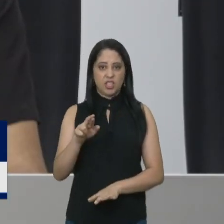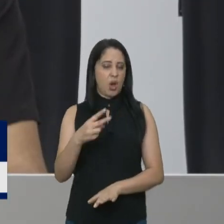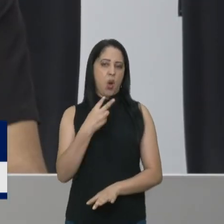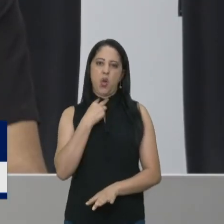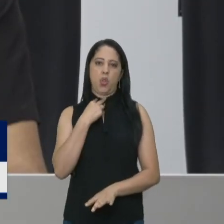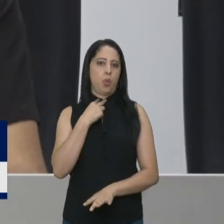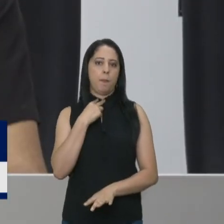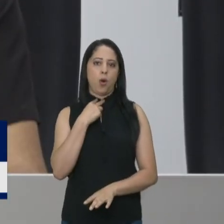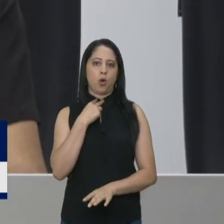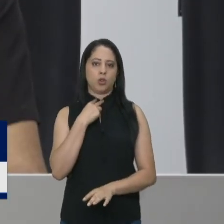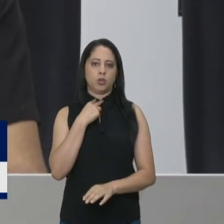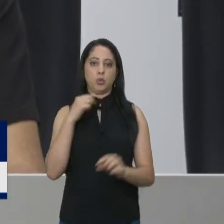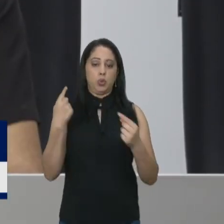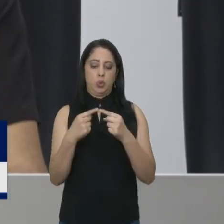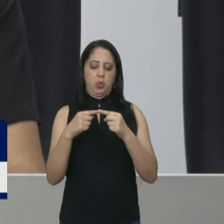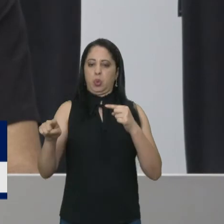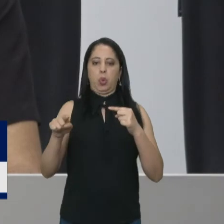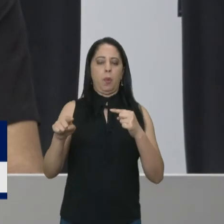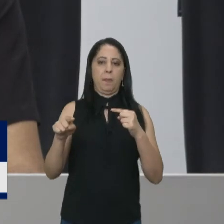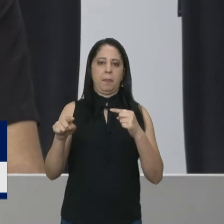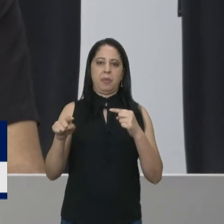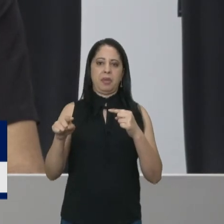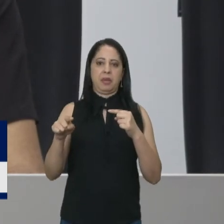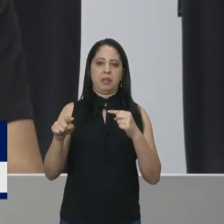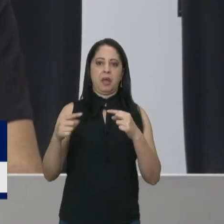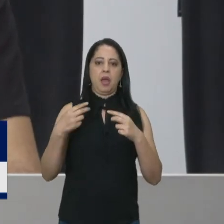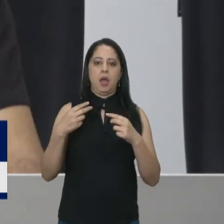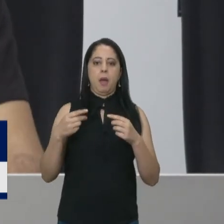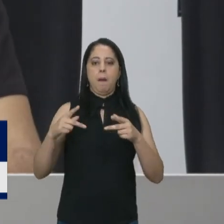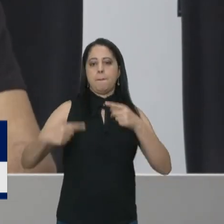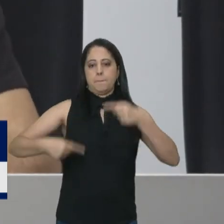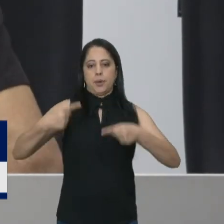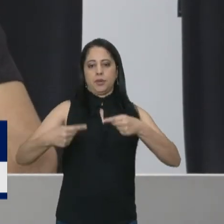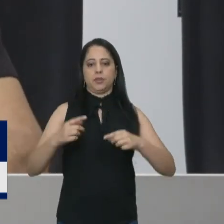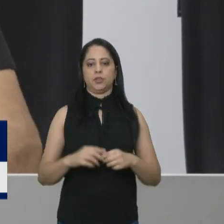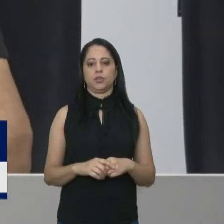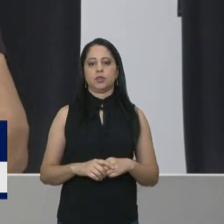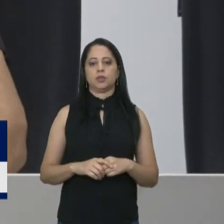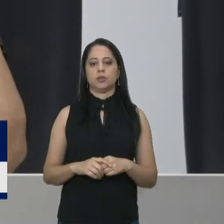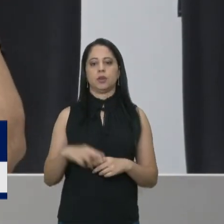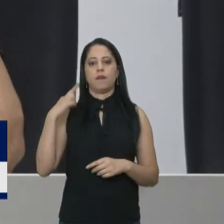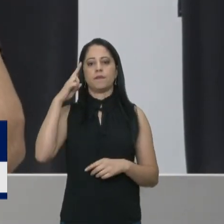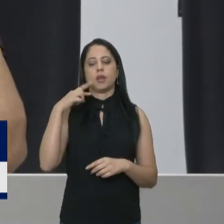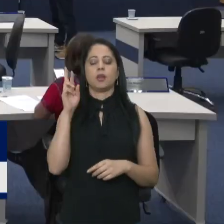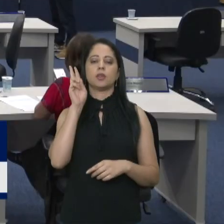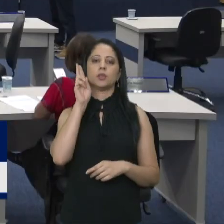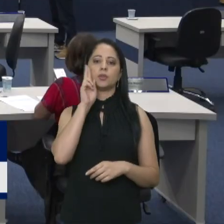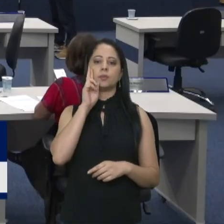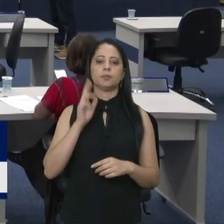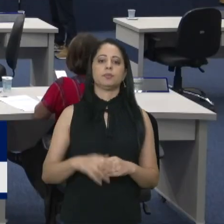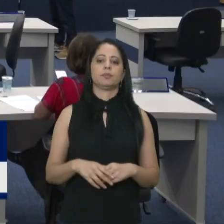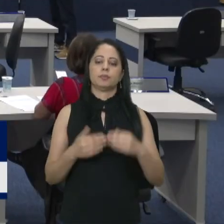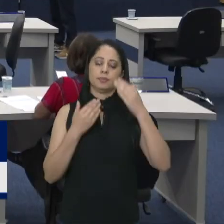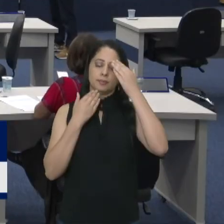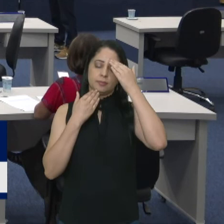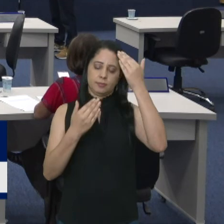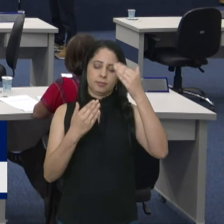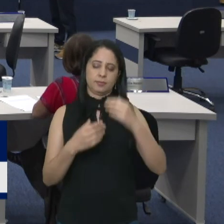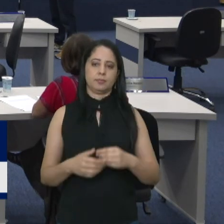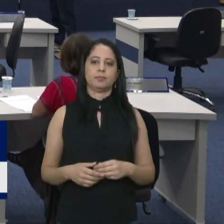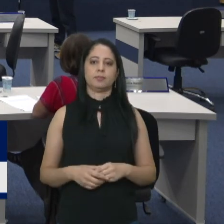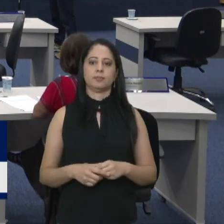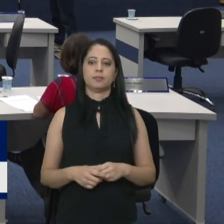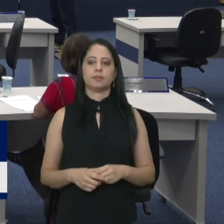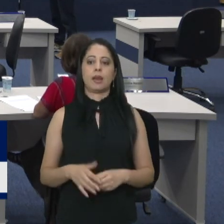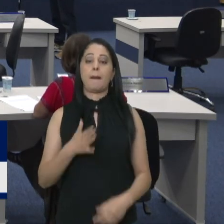mas o religioso tem que ter lado. Com a palavra, o vereador Renato Santiago. Obrigado, presidente. O